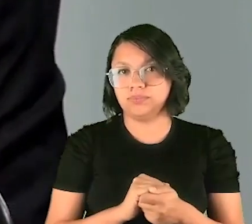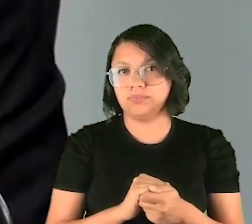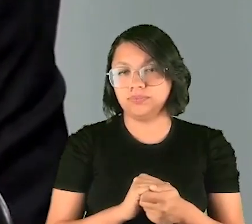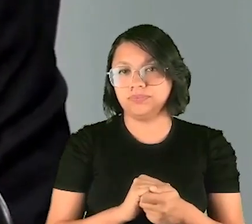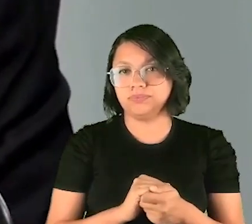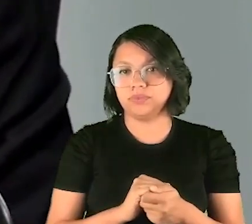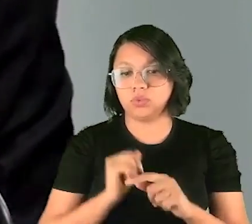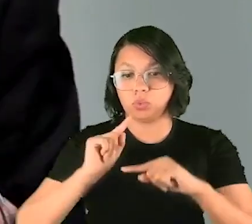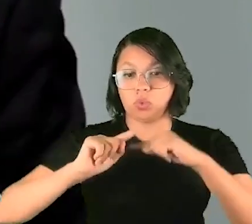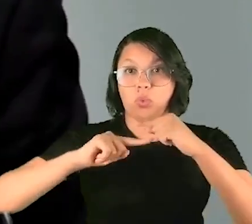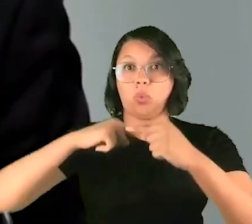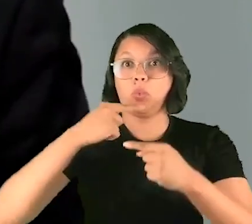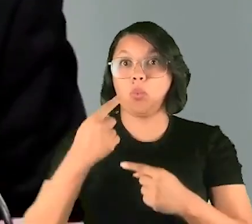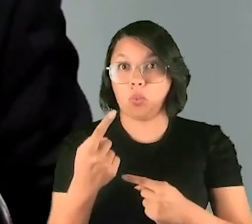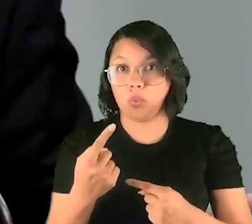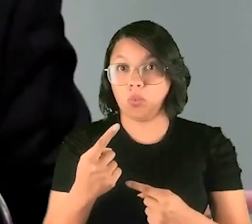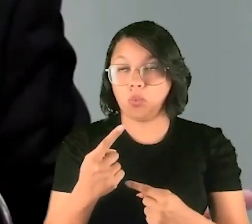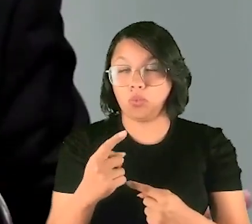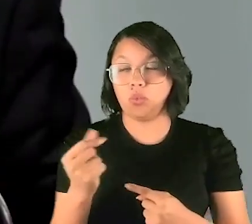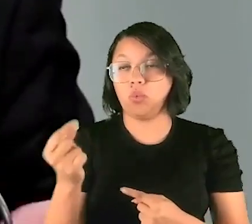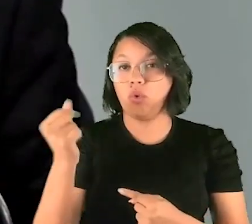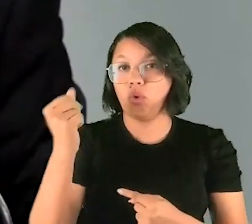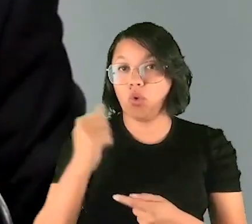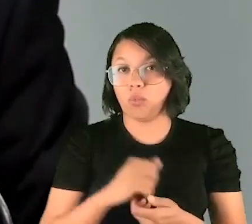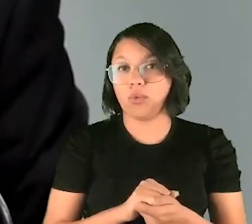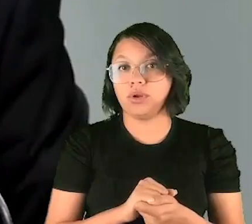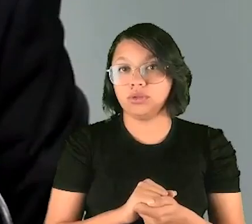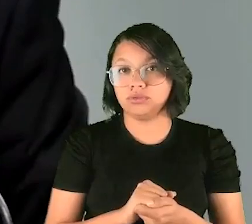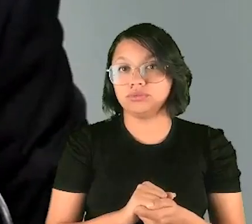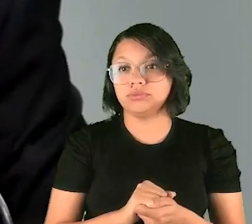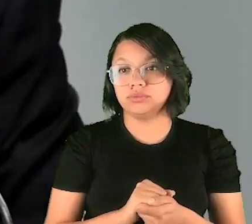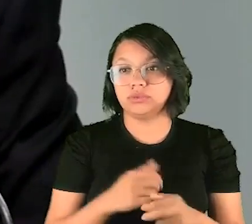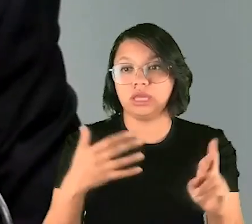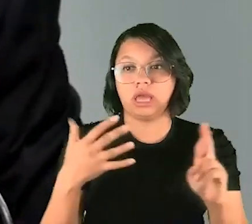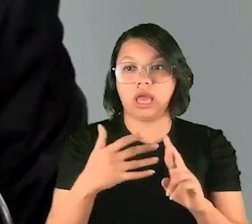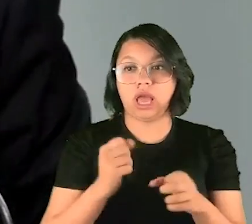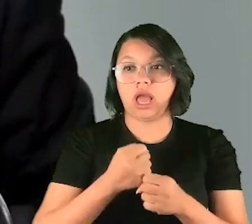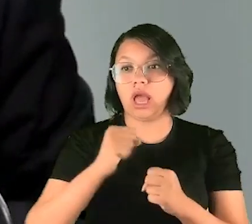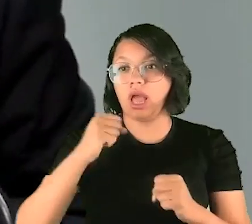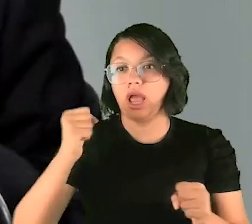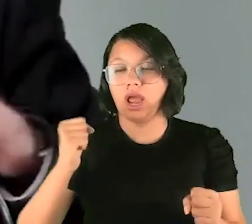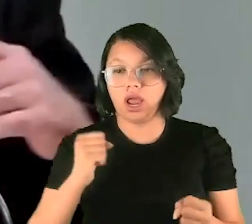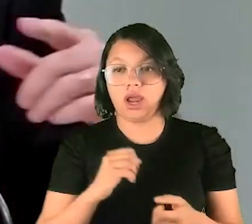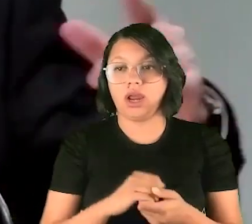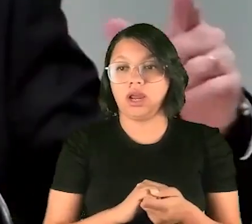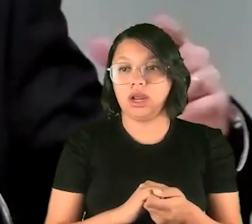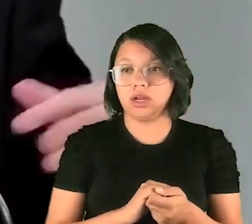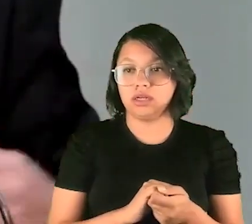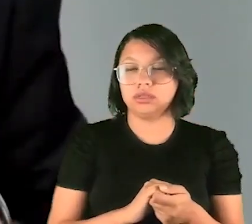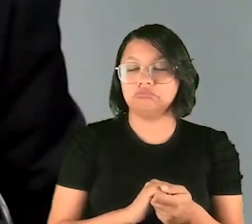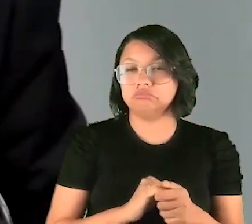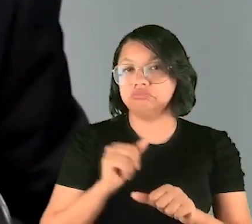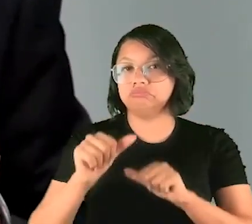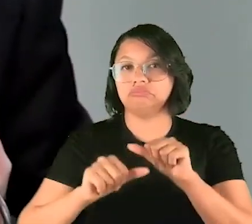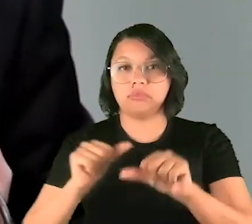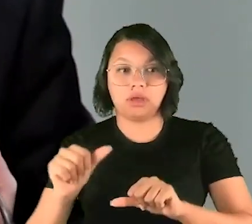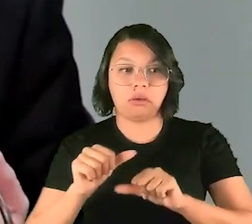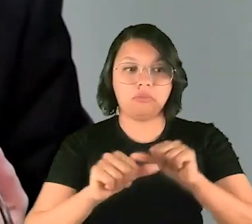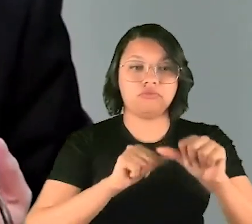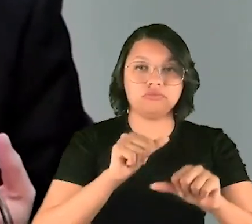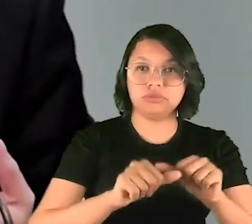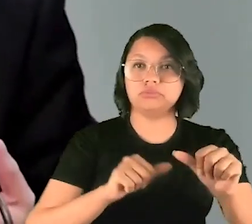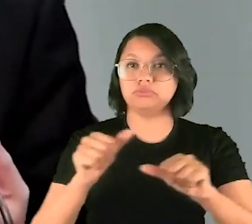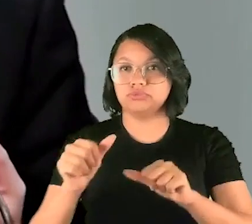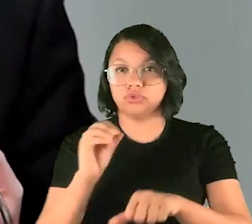cair o preço. Isso não aconteceu, com o Glivec foi ao contrário, ele dobrou de preço na vida da patente, enquanto que a indicação foi aumentando, saiu só de